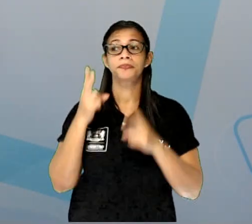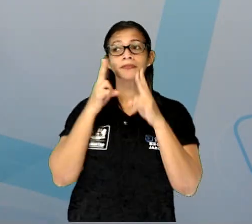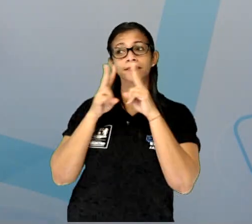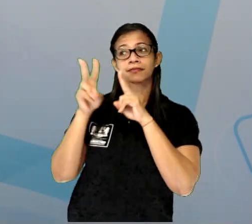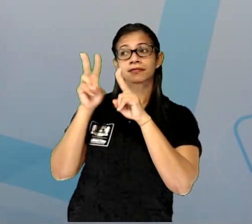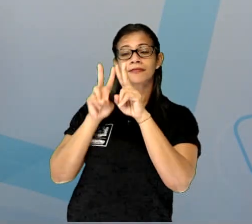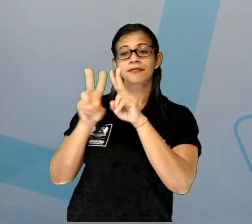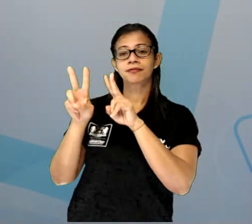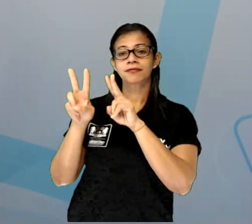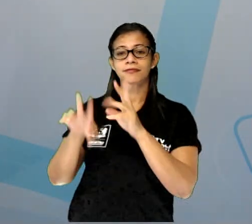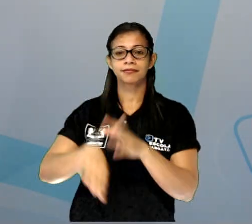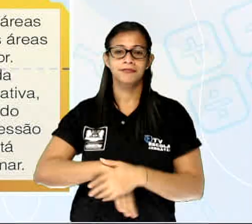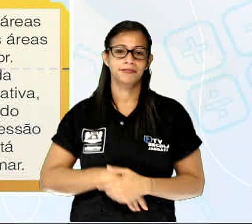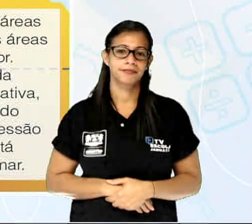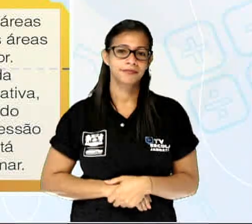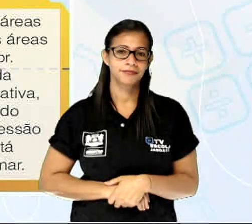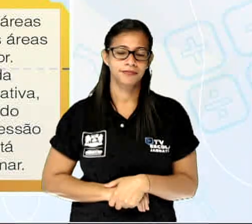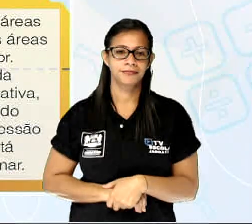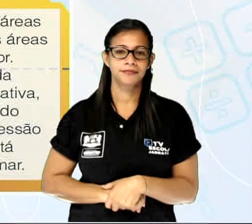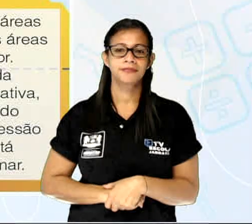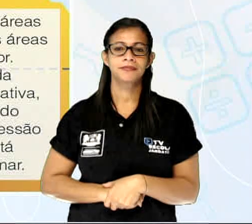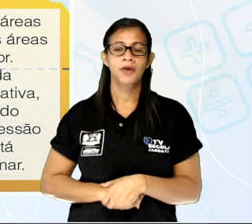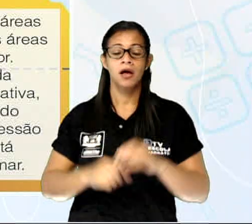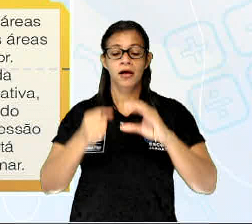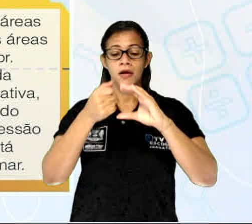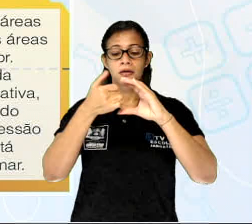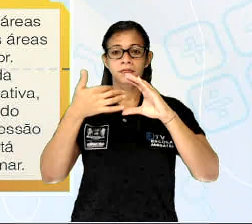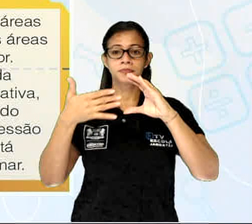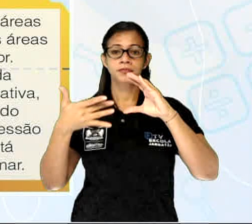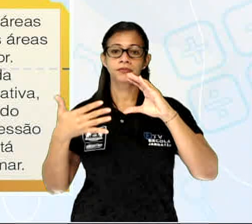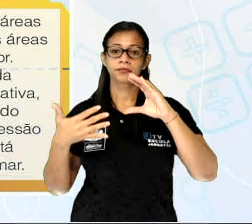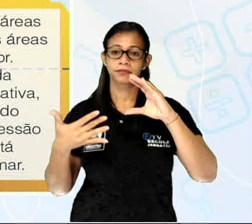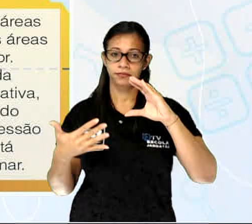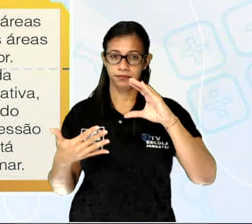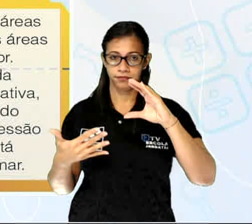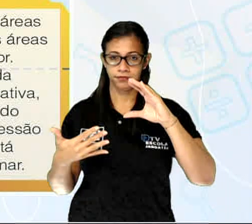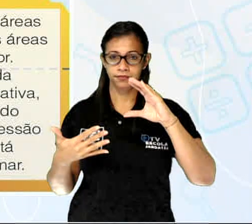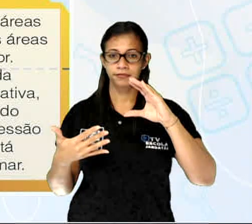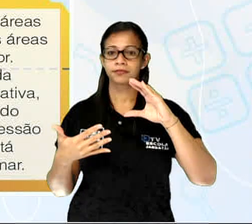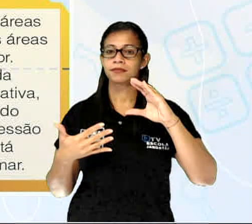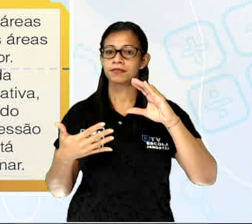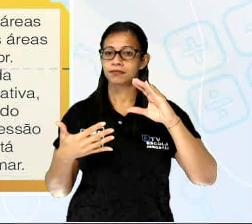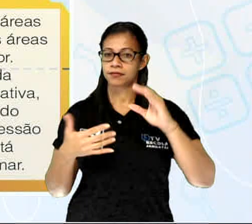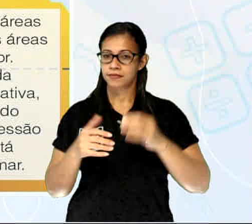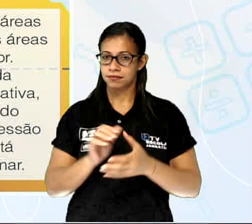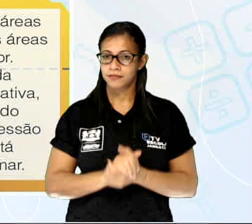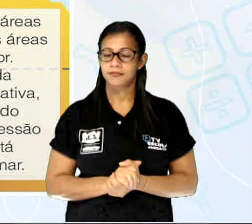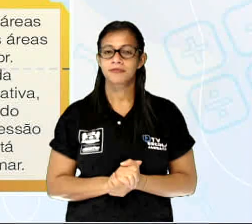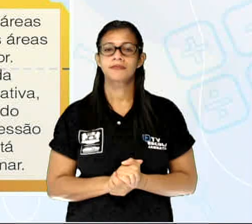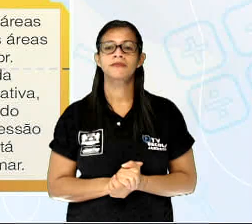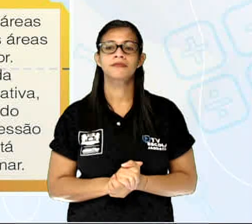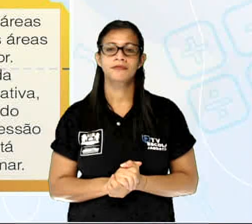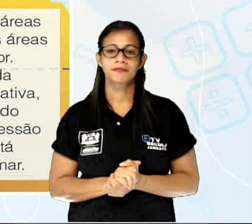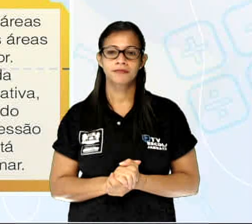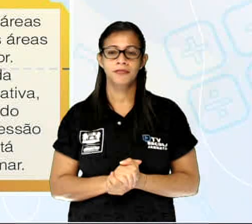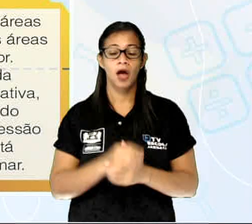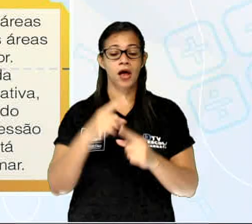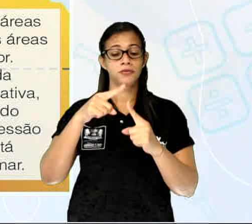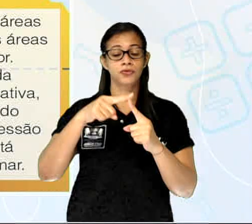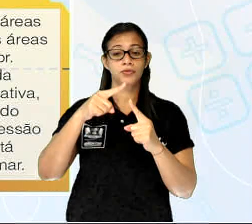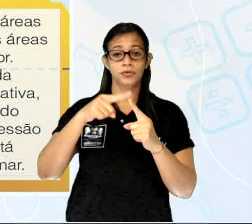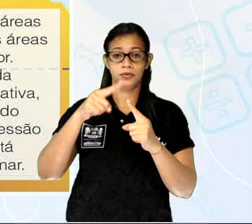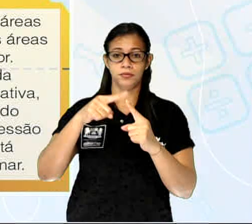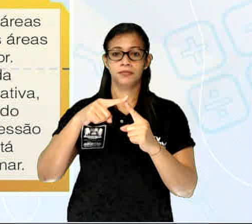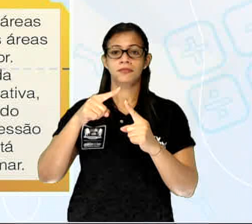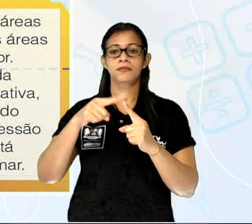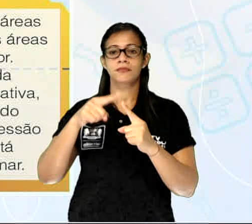tela as características e as definições dessas formas do relevo. Vamos começar por